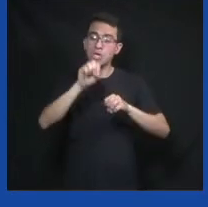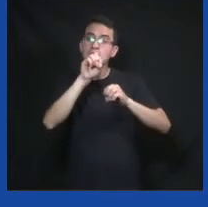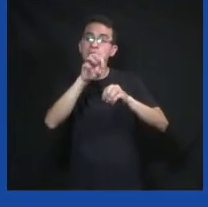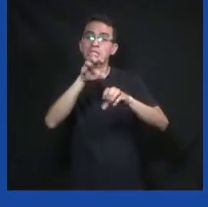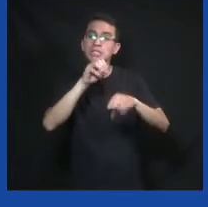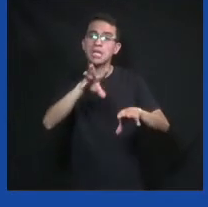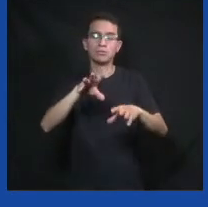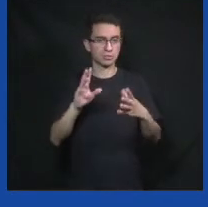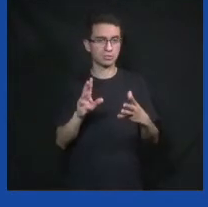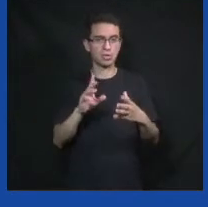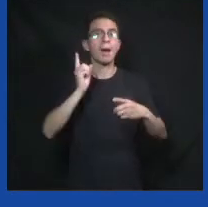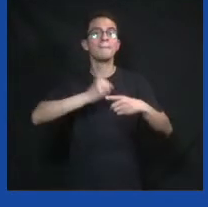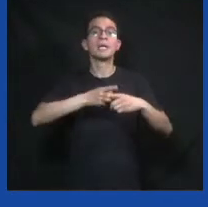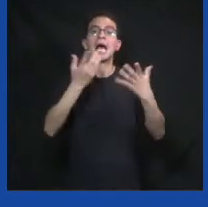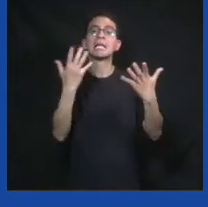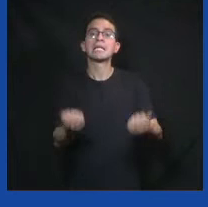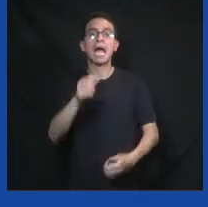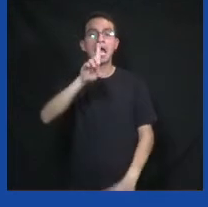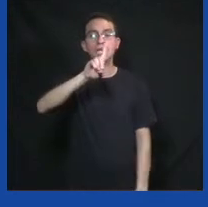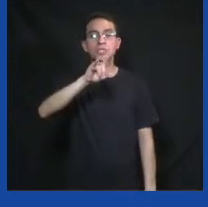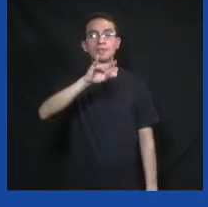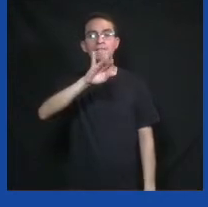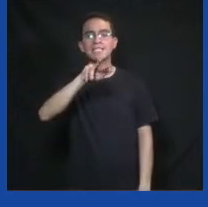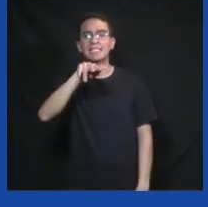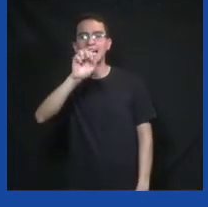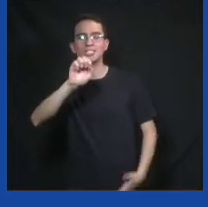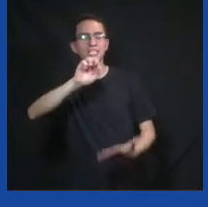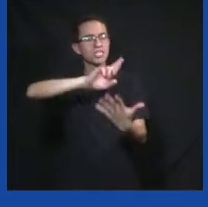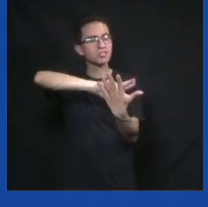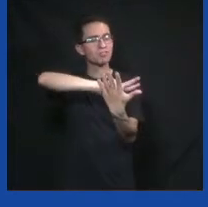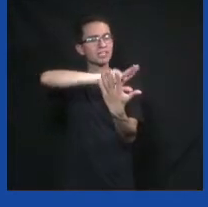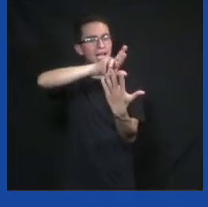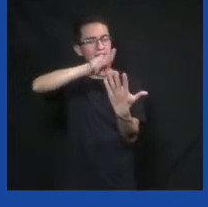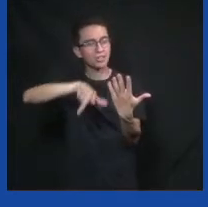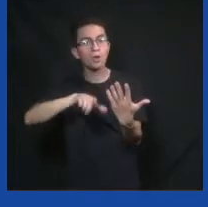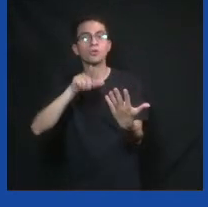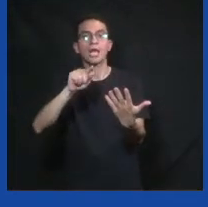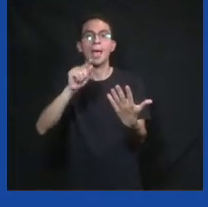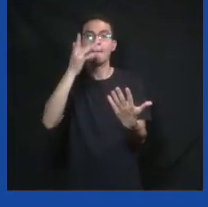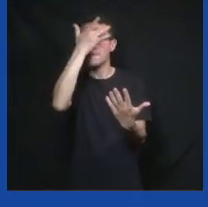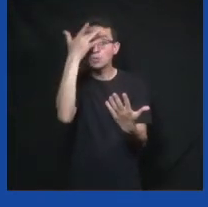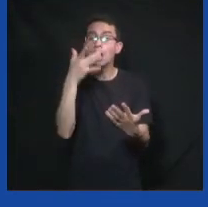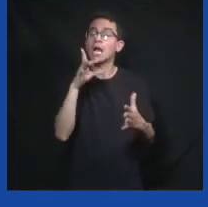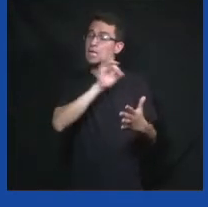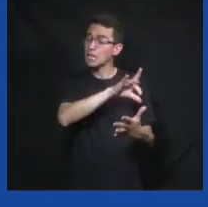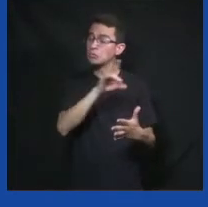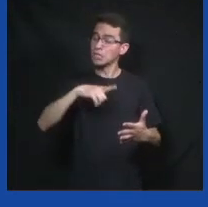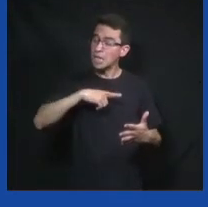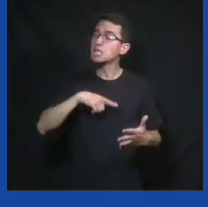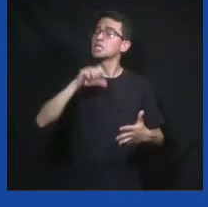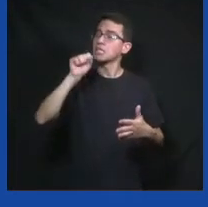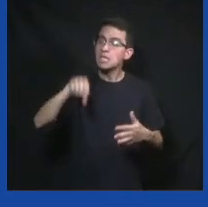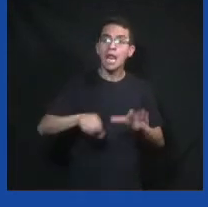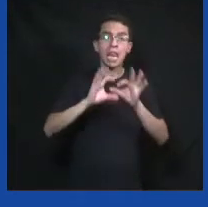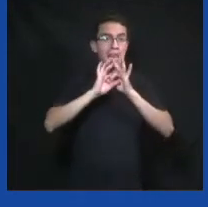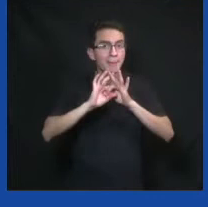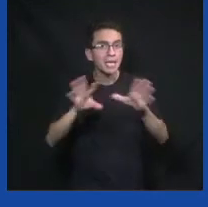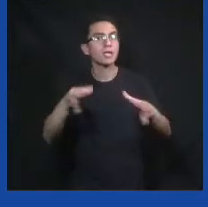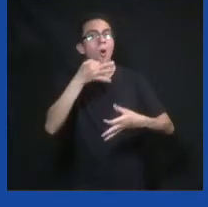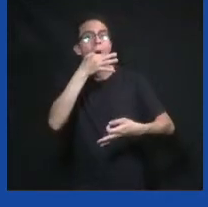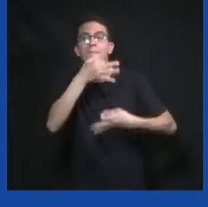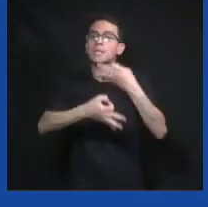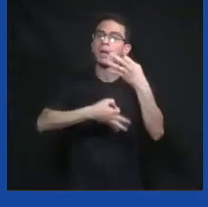é parte da democracia, é parte da ideia de que as pessoas têm liberdade de expressão, liberdade de se posicionar. Então, eu acho que isso é muito,